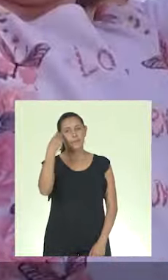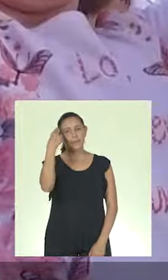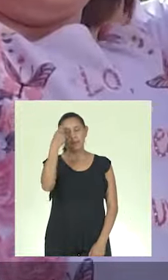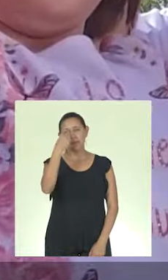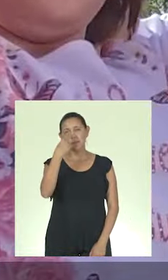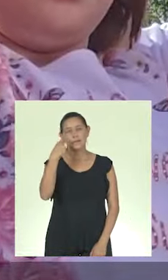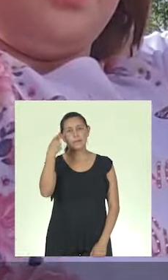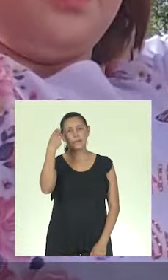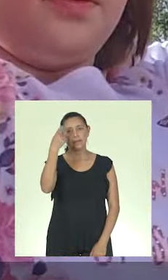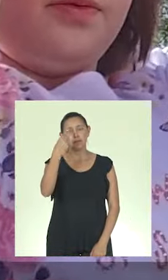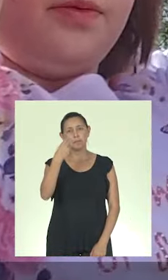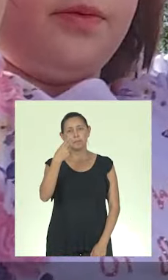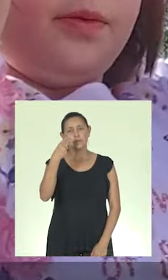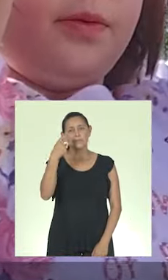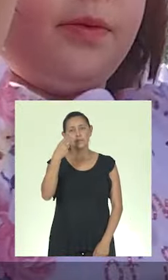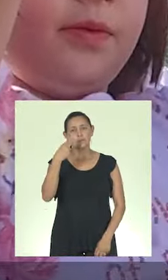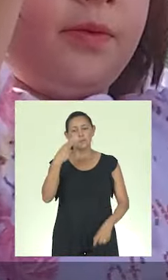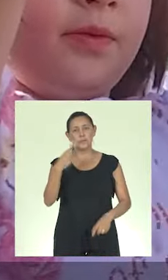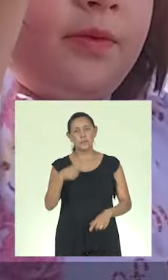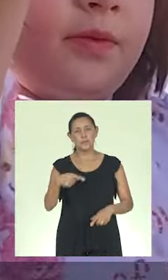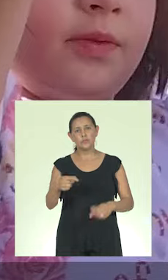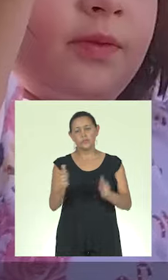estamos juntos com você.